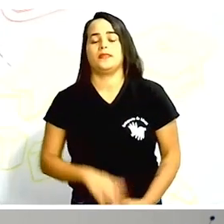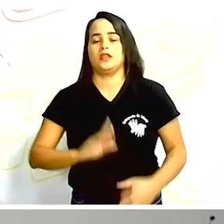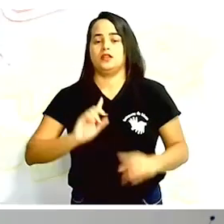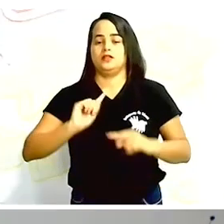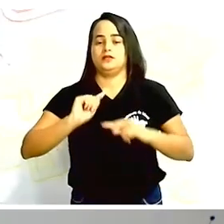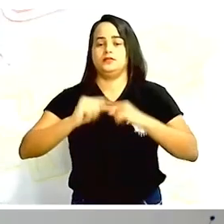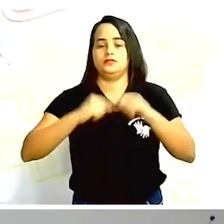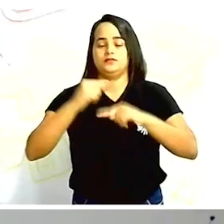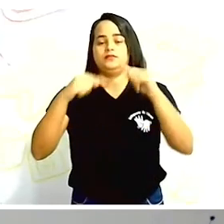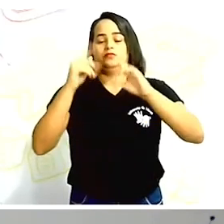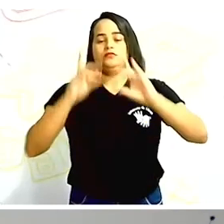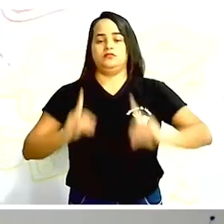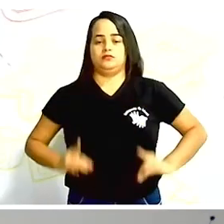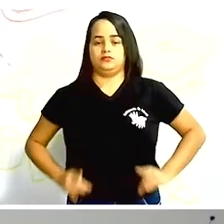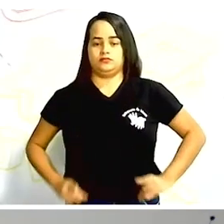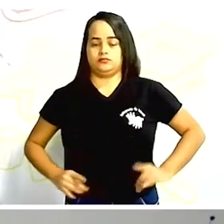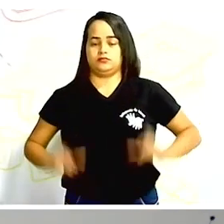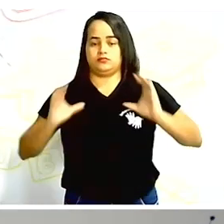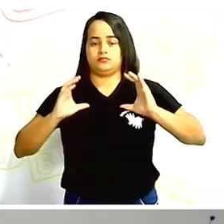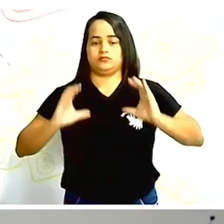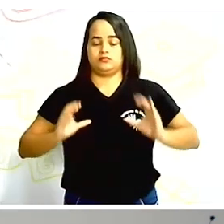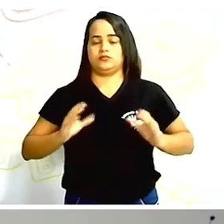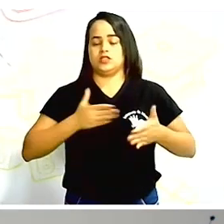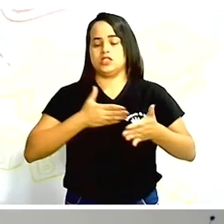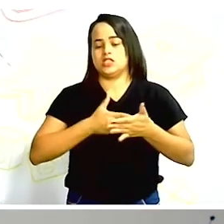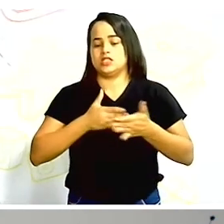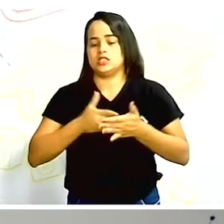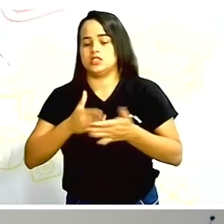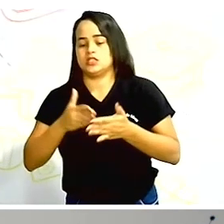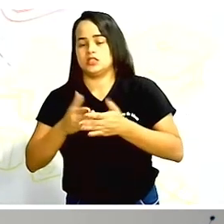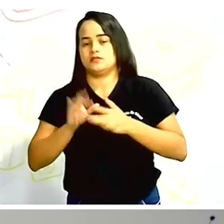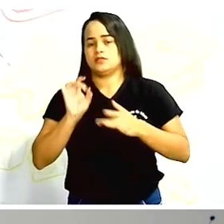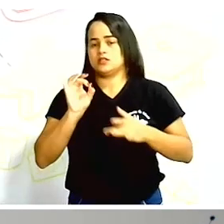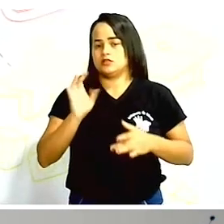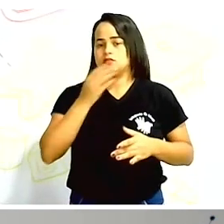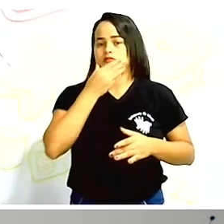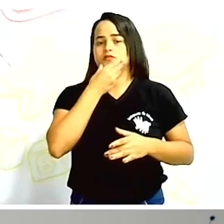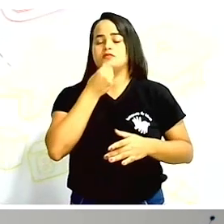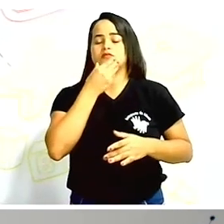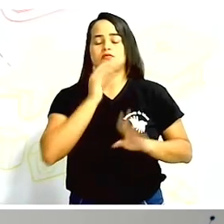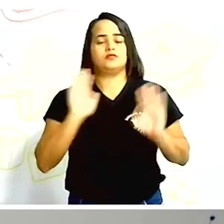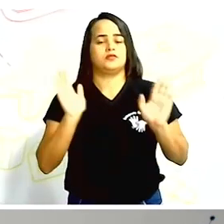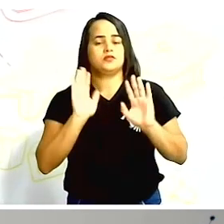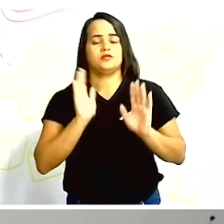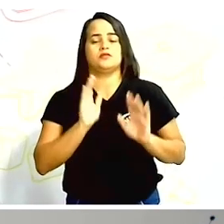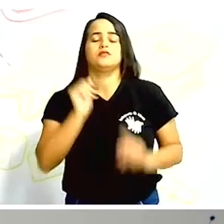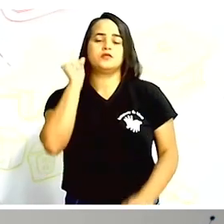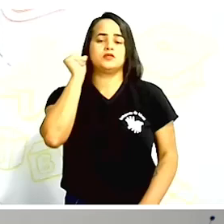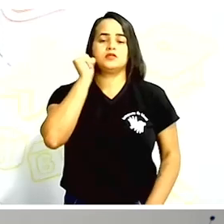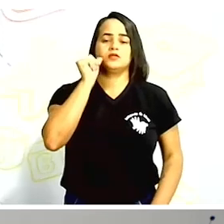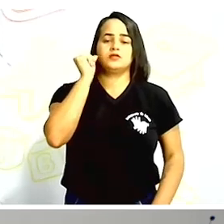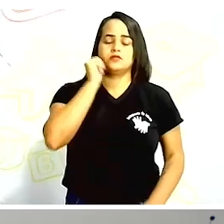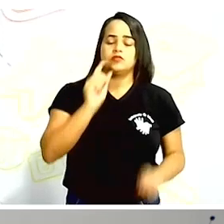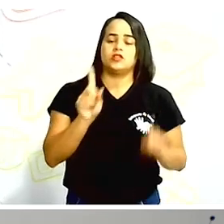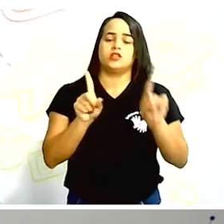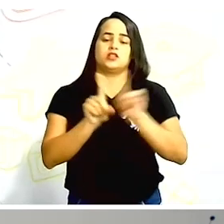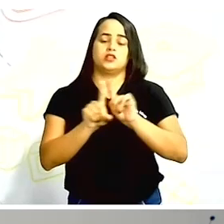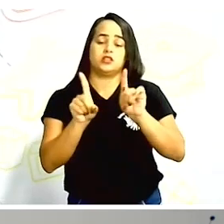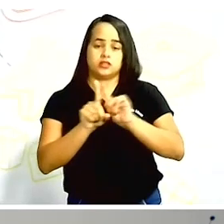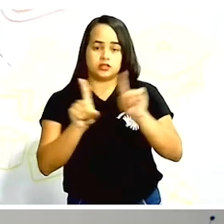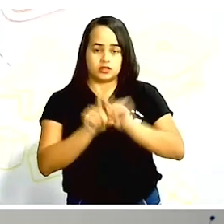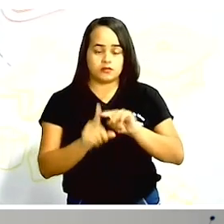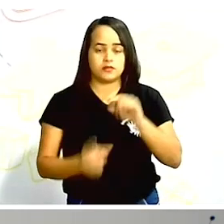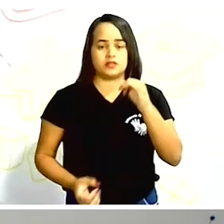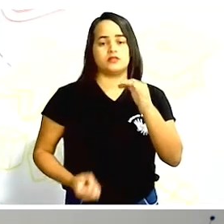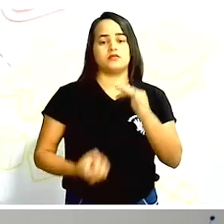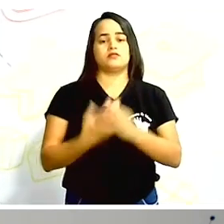dessa testosterona no nosso organismo não se limita apenas ao homem. A mulher também produz este hormônio, porém